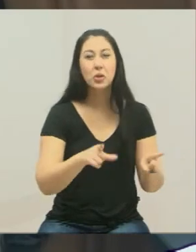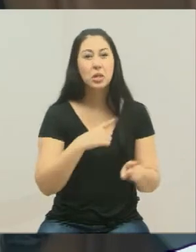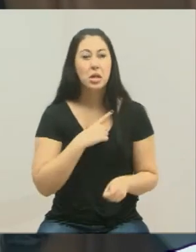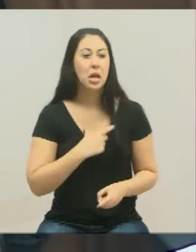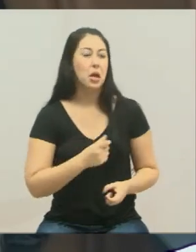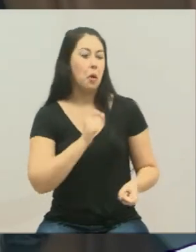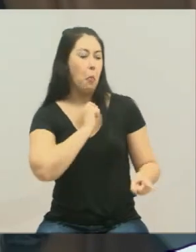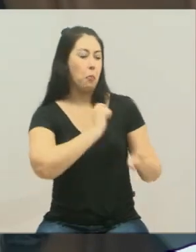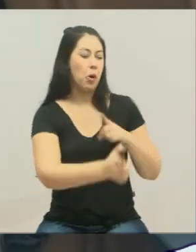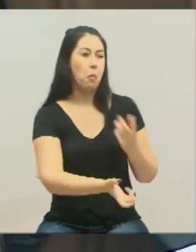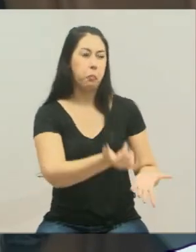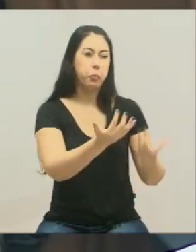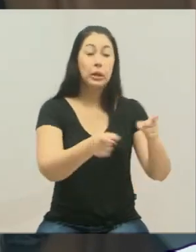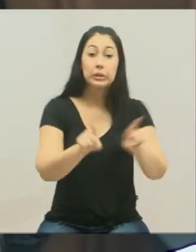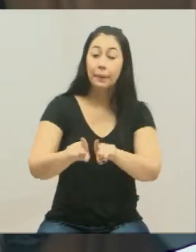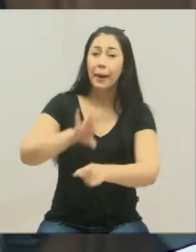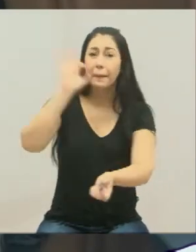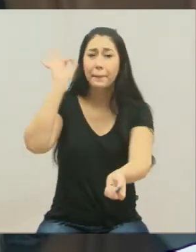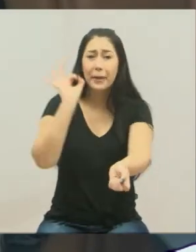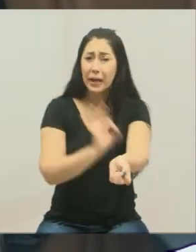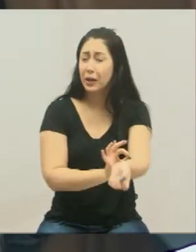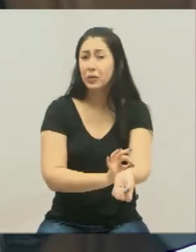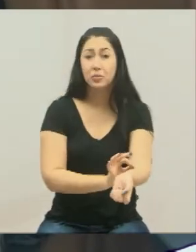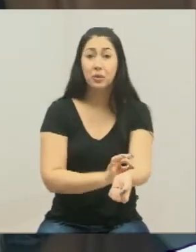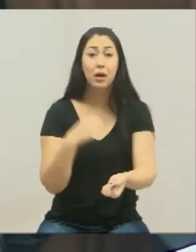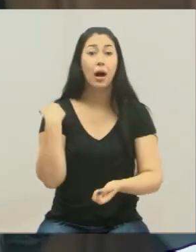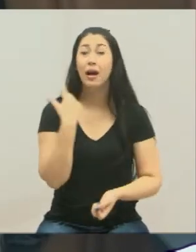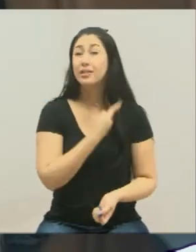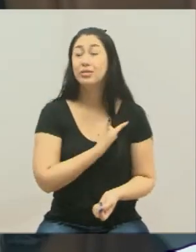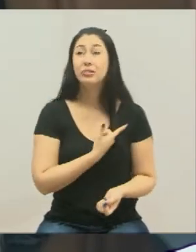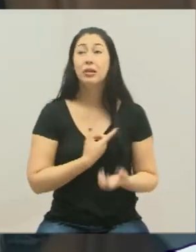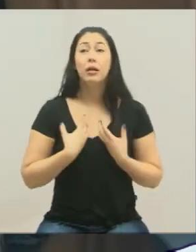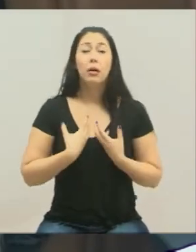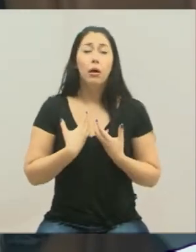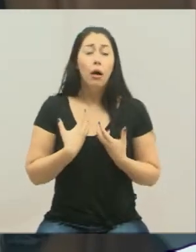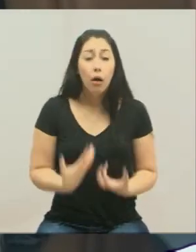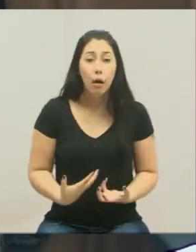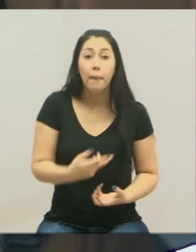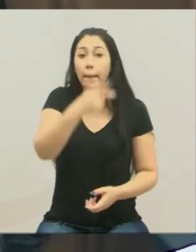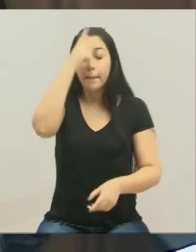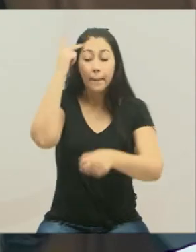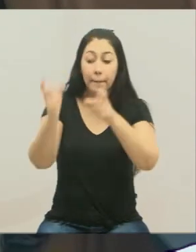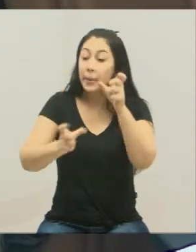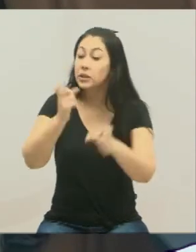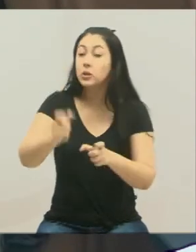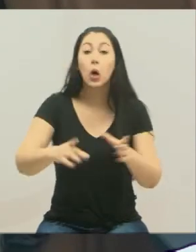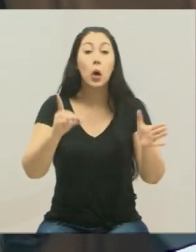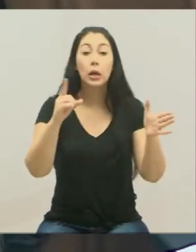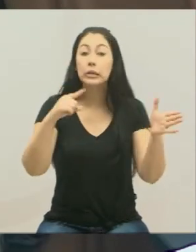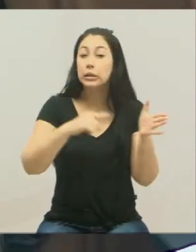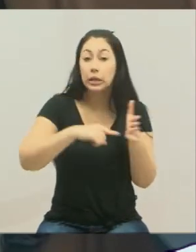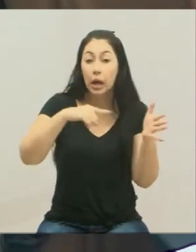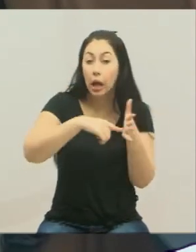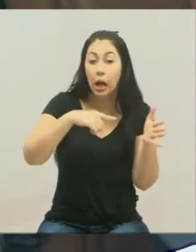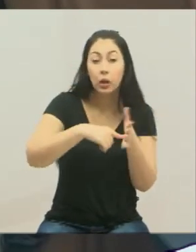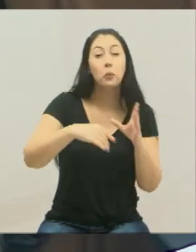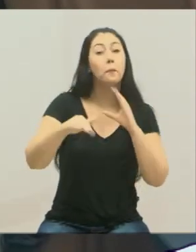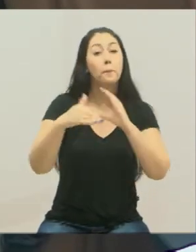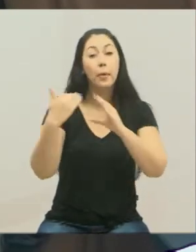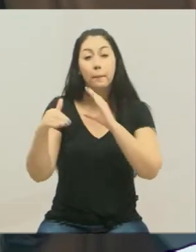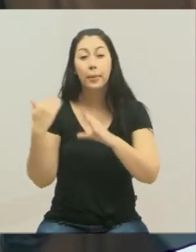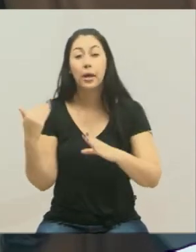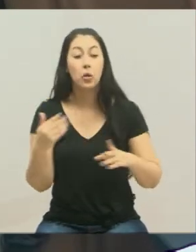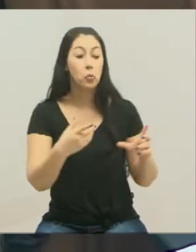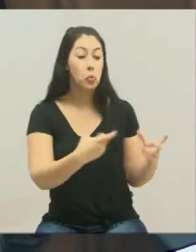gente não aguenta mais receber dos moradores da cidade denúncias do mato abandonado,